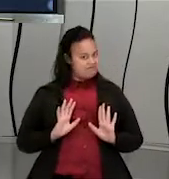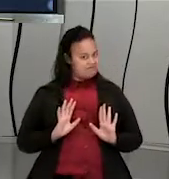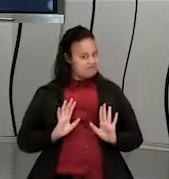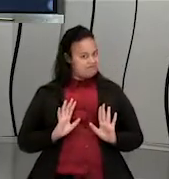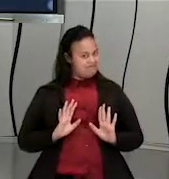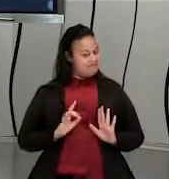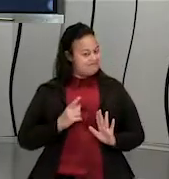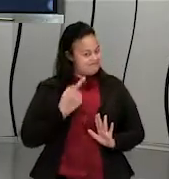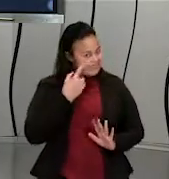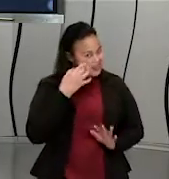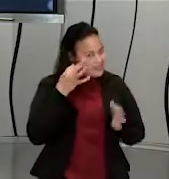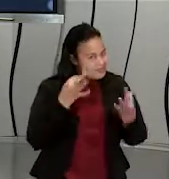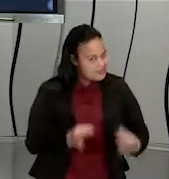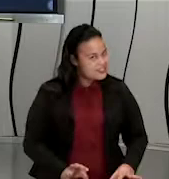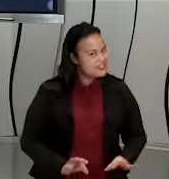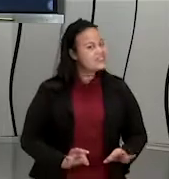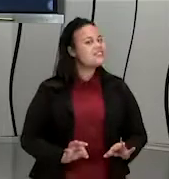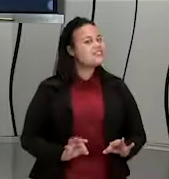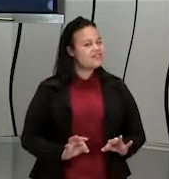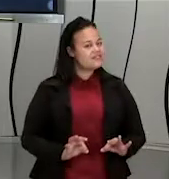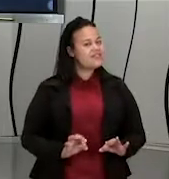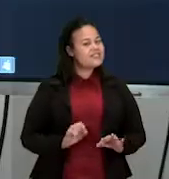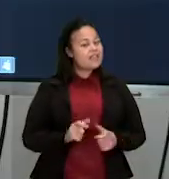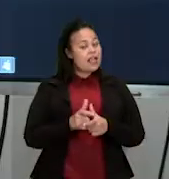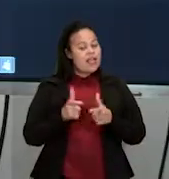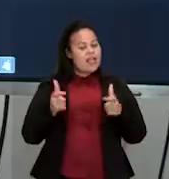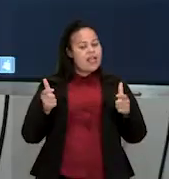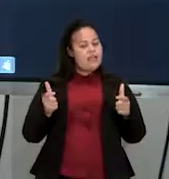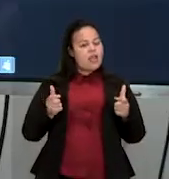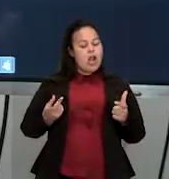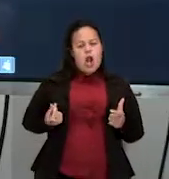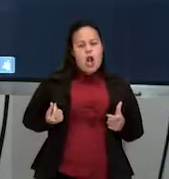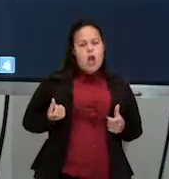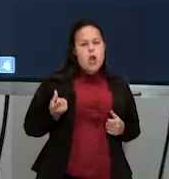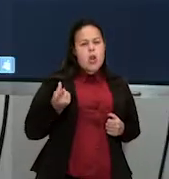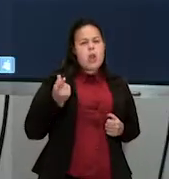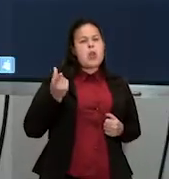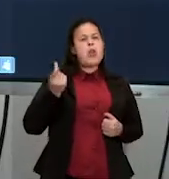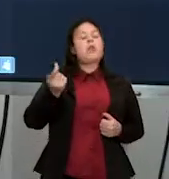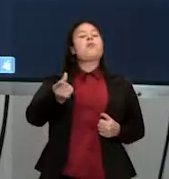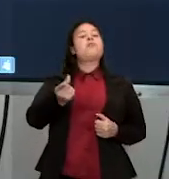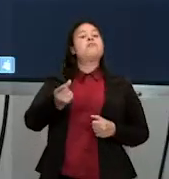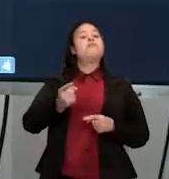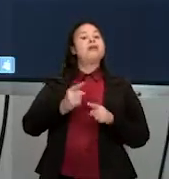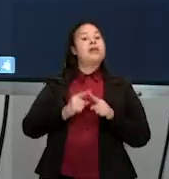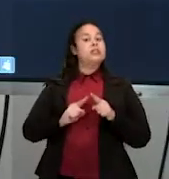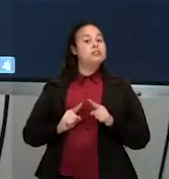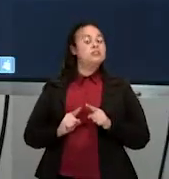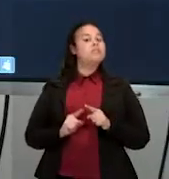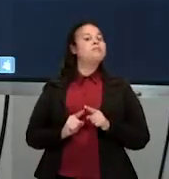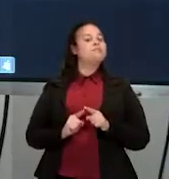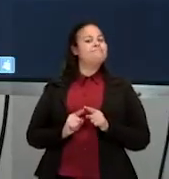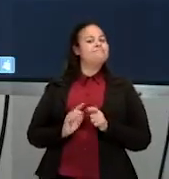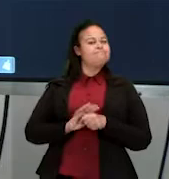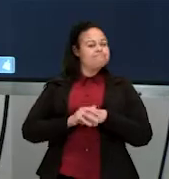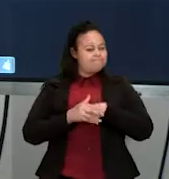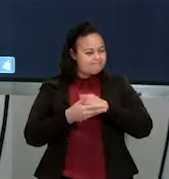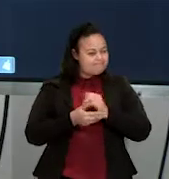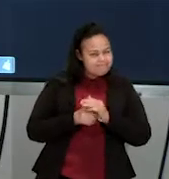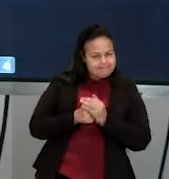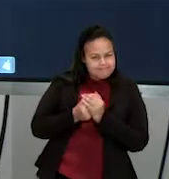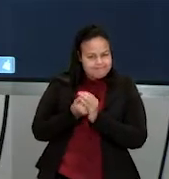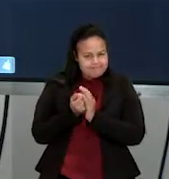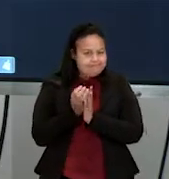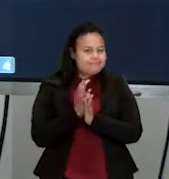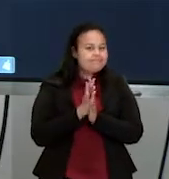atento, não é? Porque às vezes a pessoa coloca um aumento e acaba te enganando com os